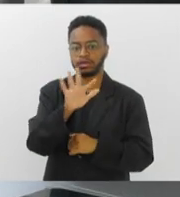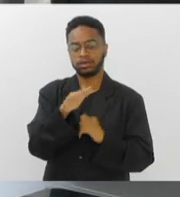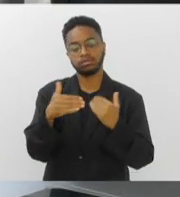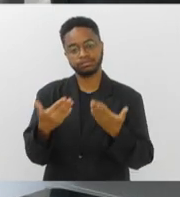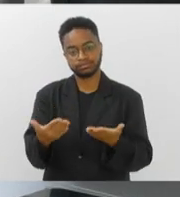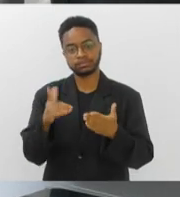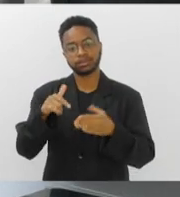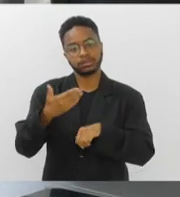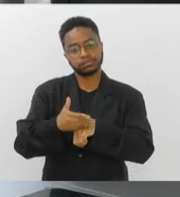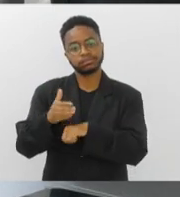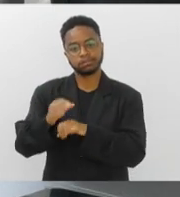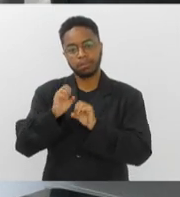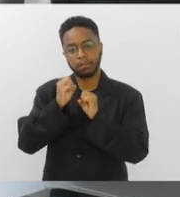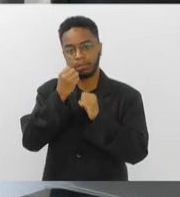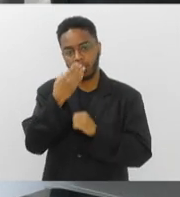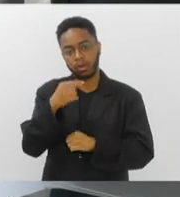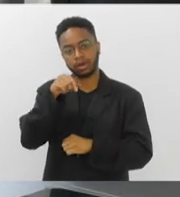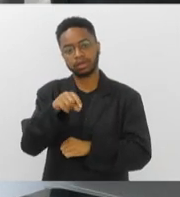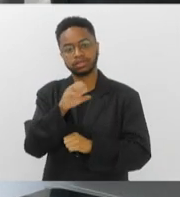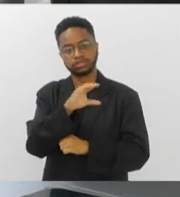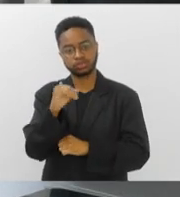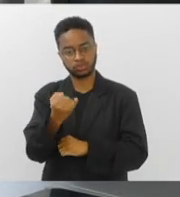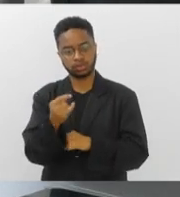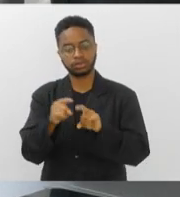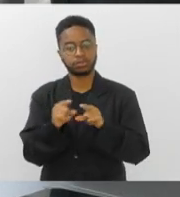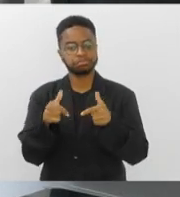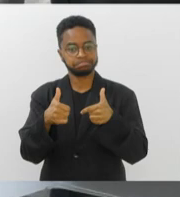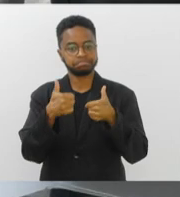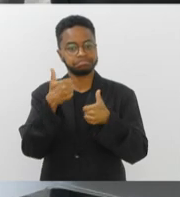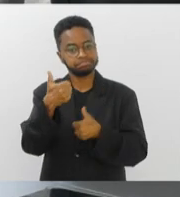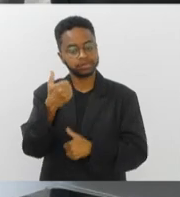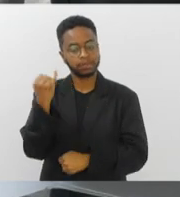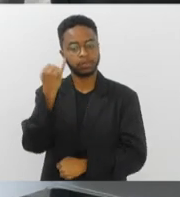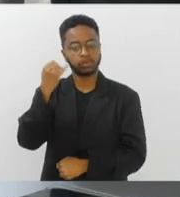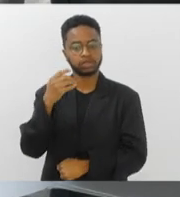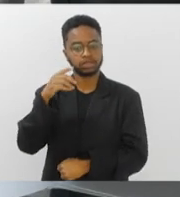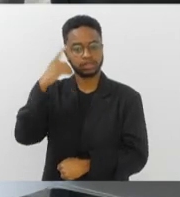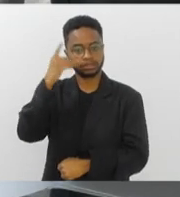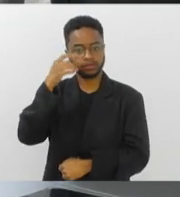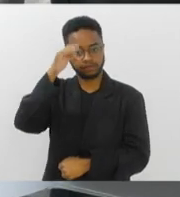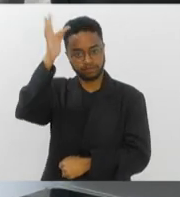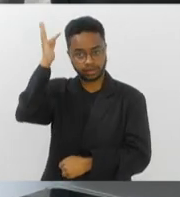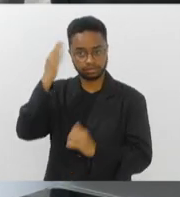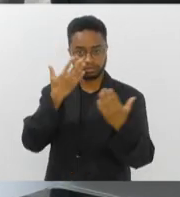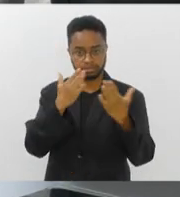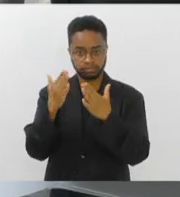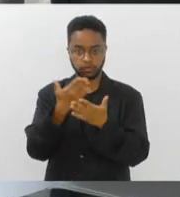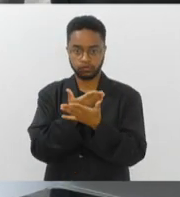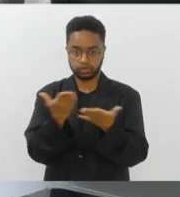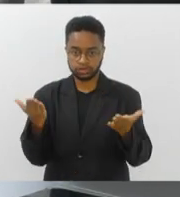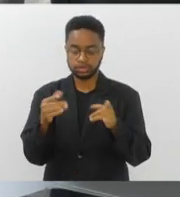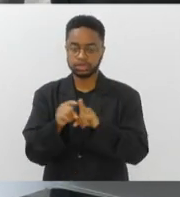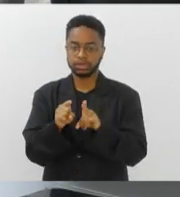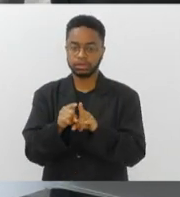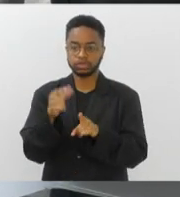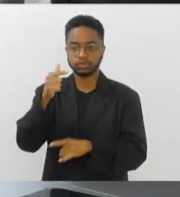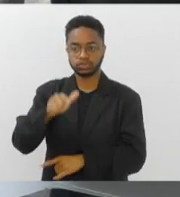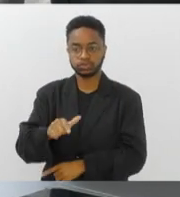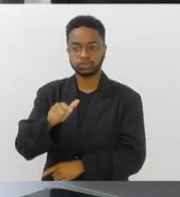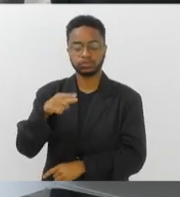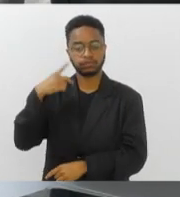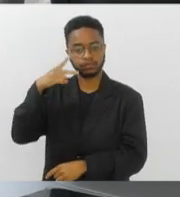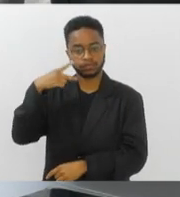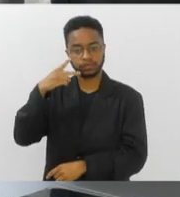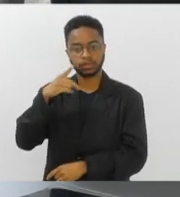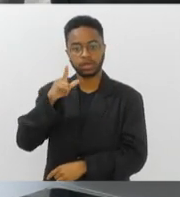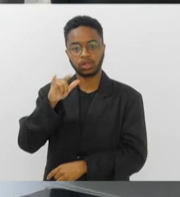belo exercício aí da CCJ, grande iniciativa do deputado Fred, parabenizar a todos. Mais uma vez, a